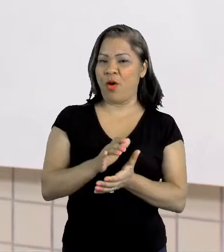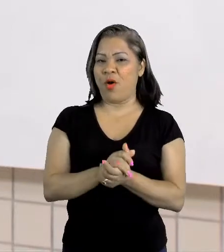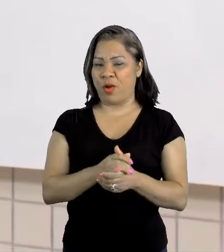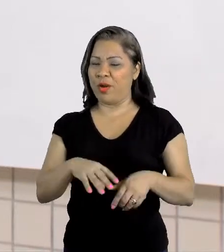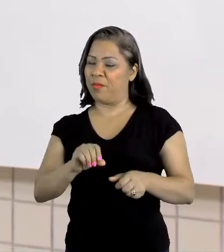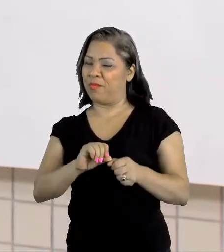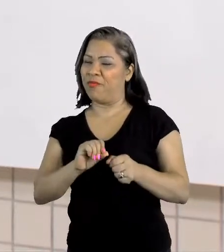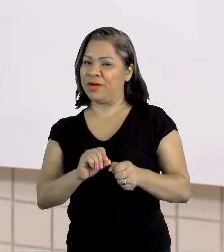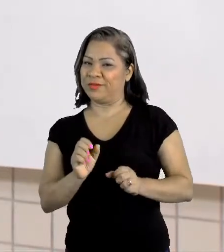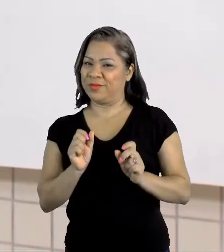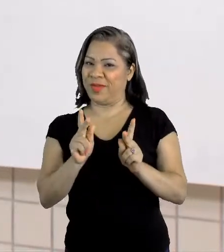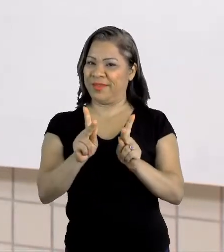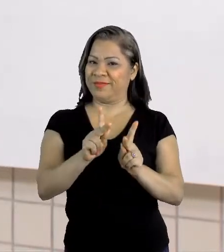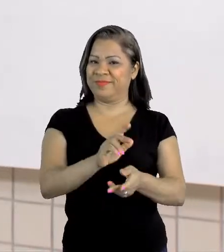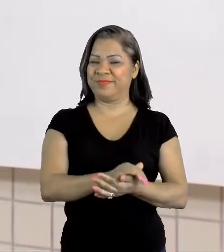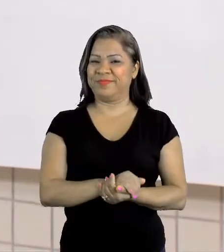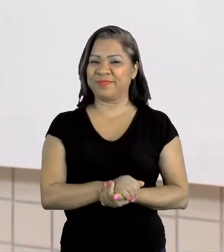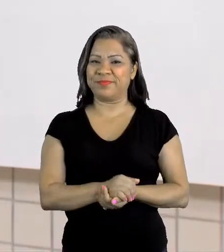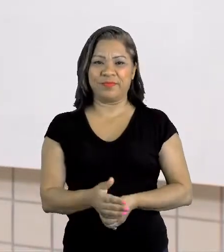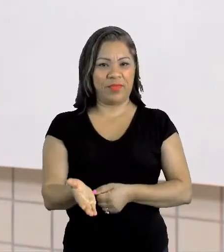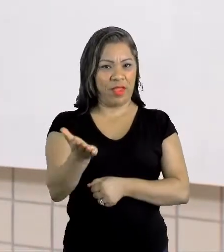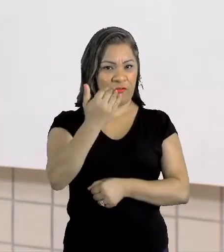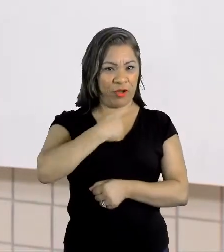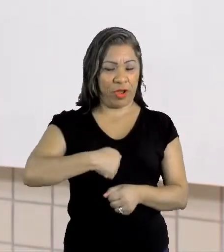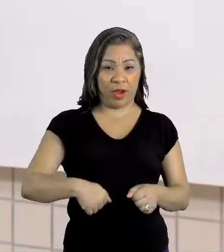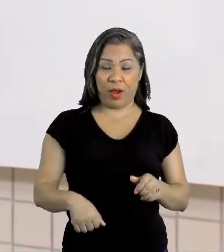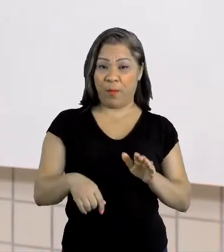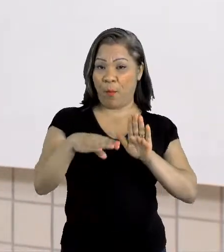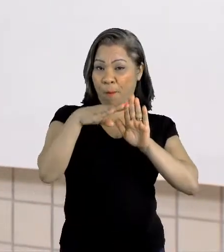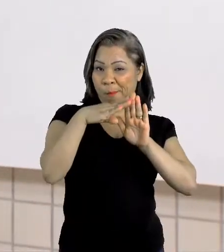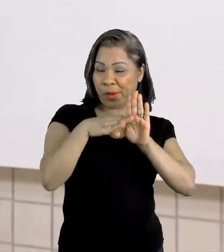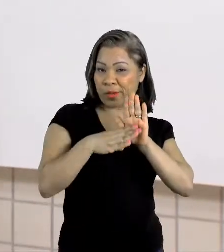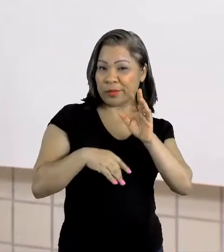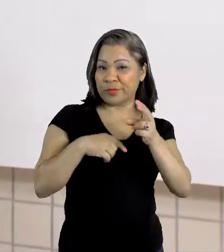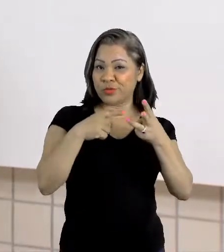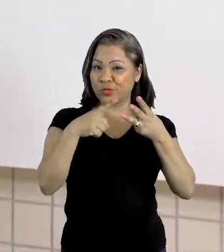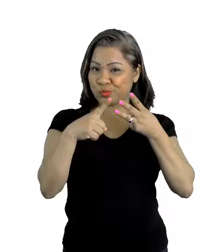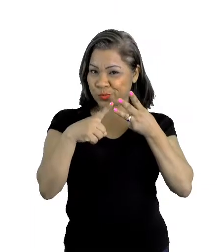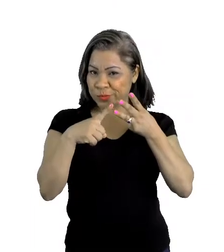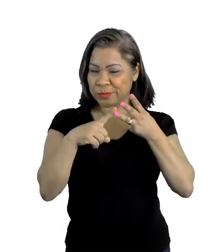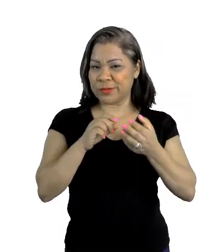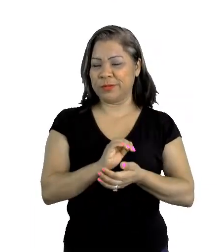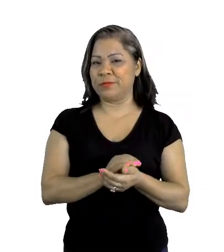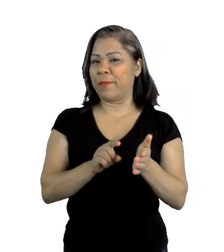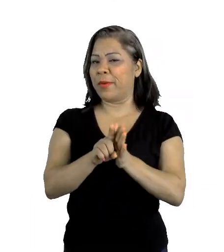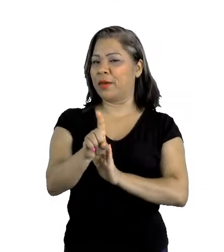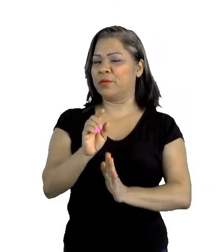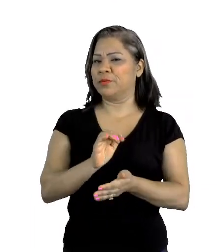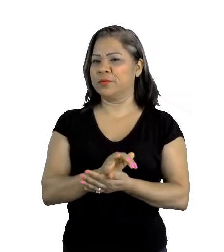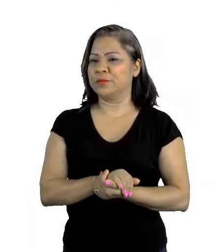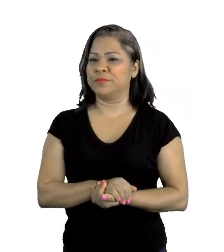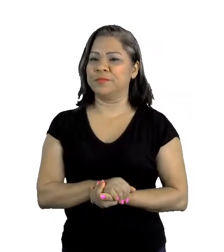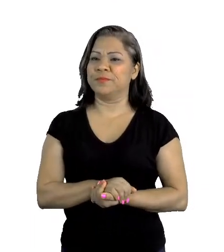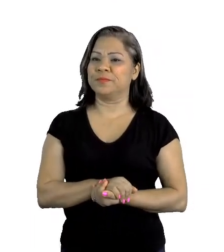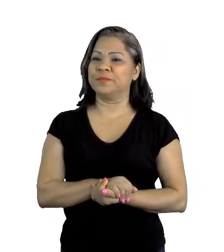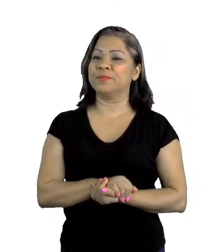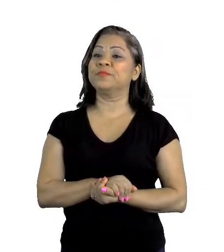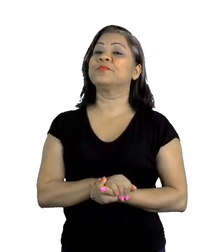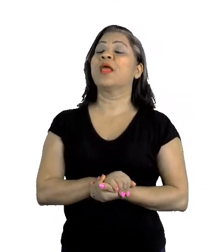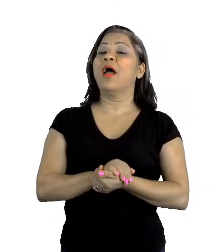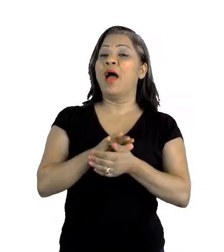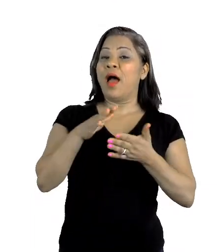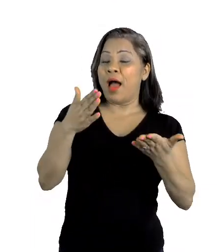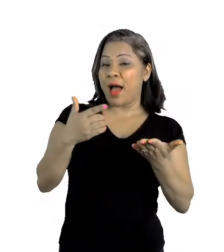realizando, ok? Vamos para a questão número 3, onde ela pergunta o seguinte, lá sobre ainda a Menina Bonita do Laço